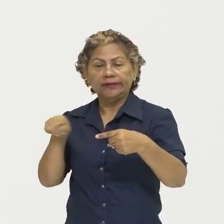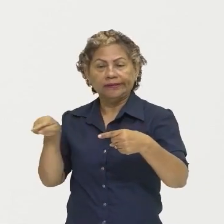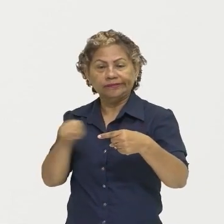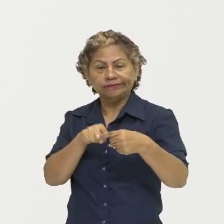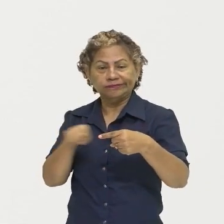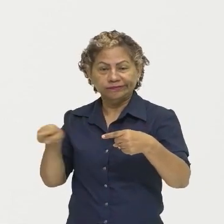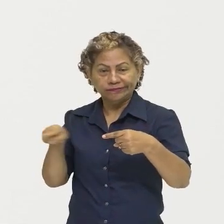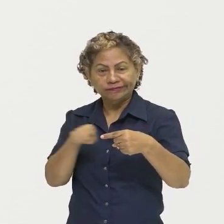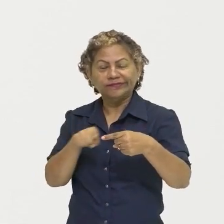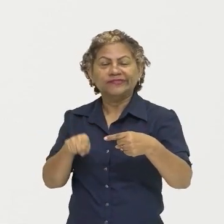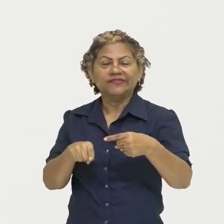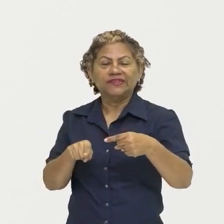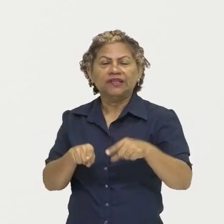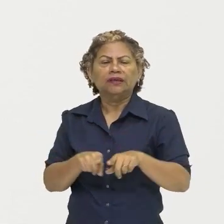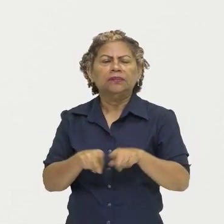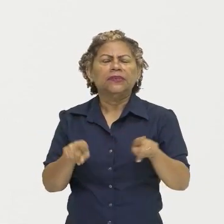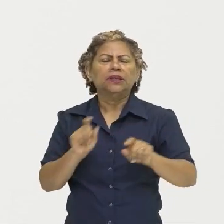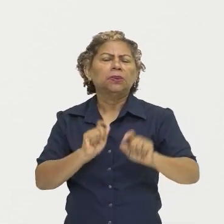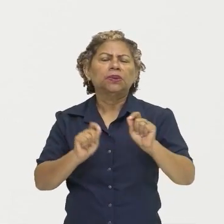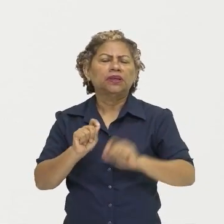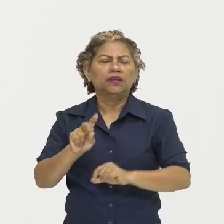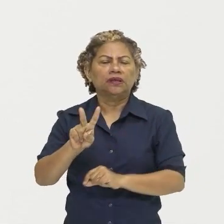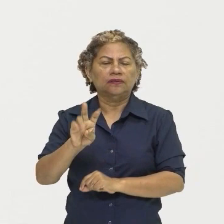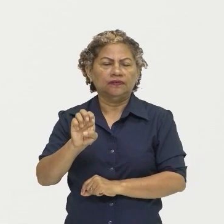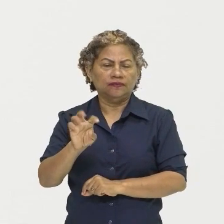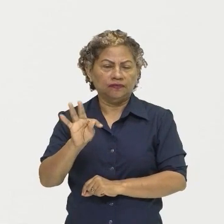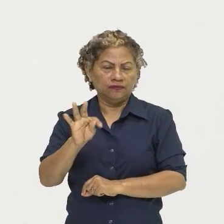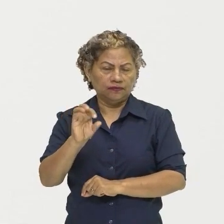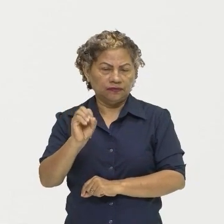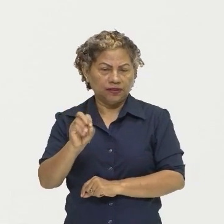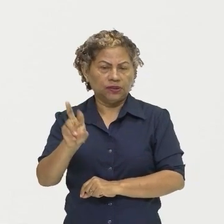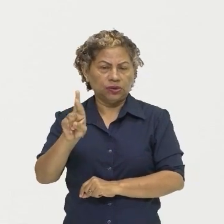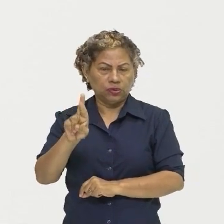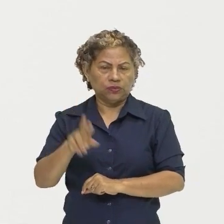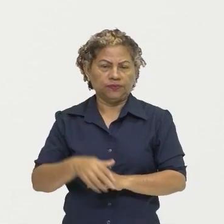intensidade. E o que é o vetor? O